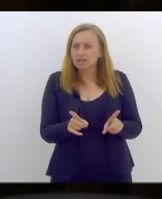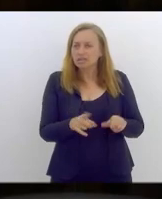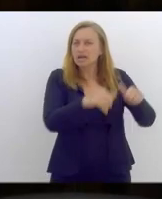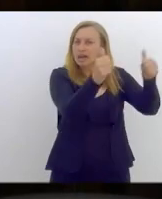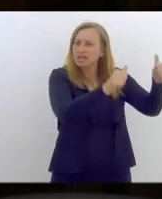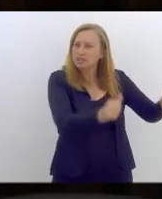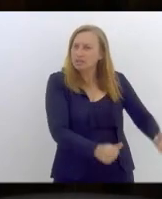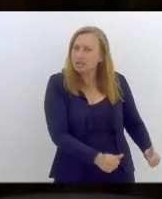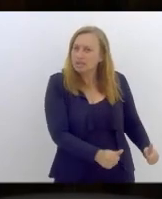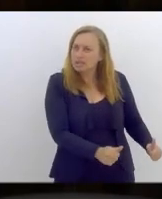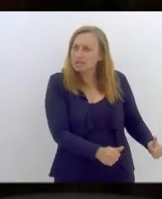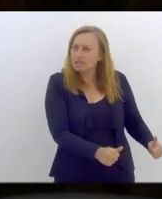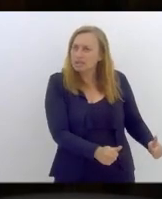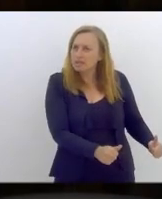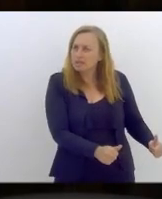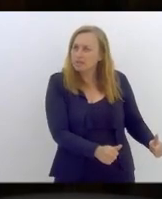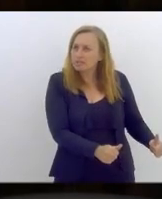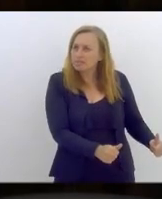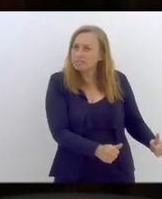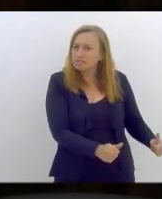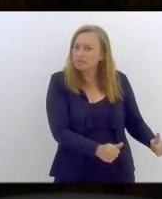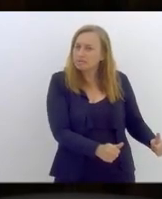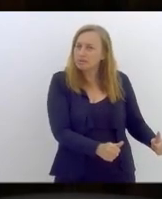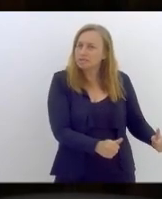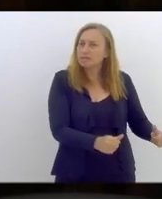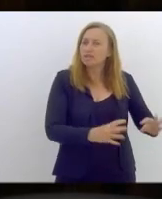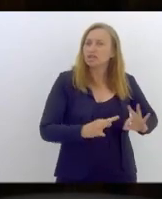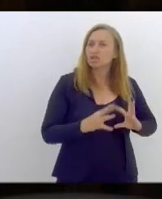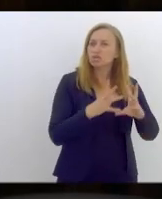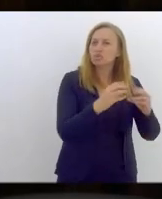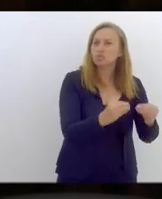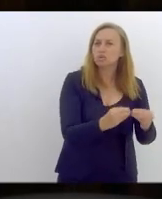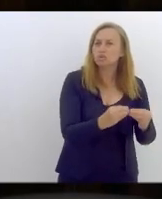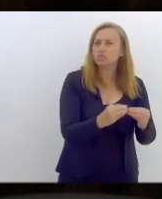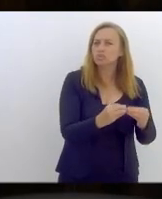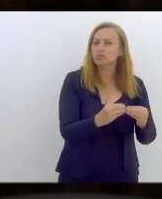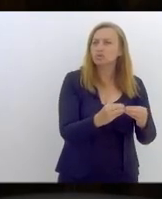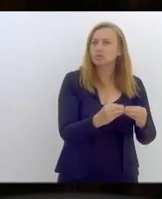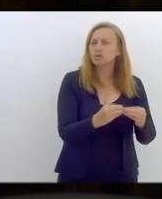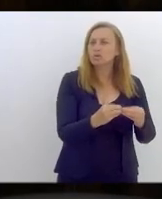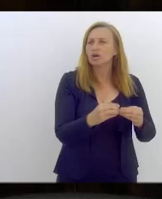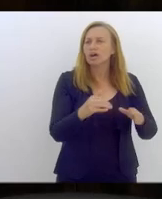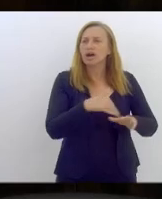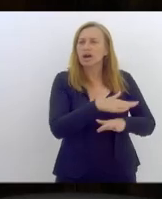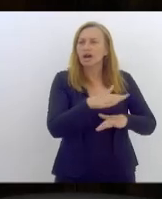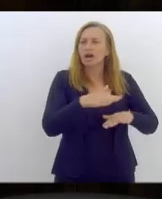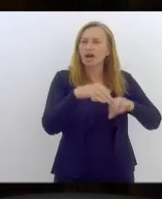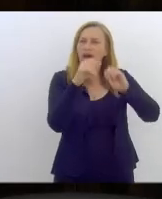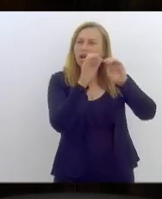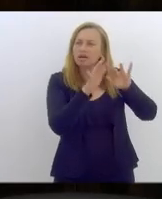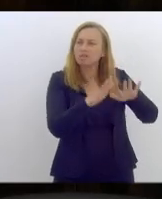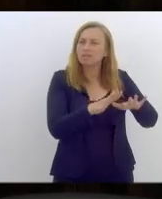de braçada, Xerê. De todo ciúme, benzê, pra te